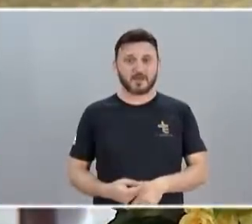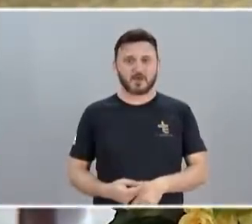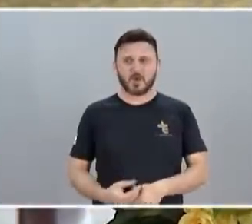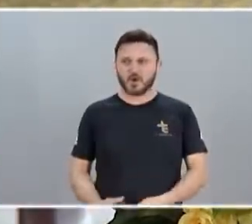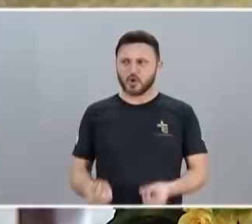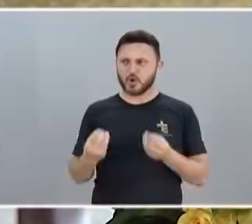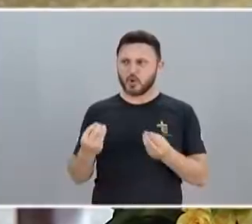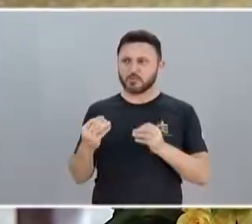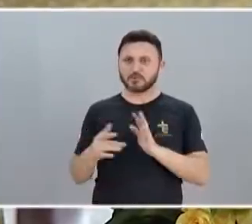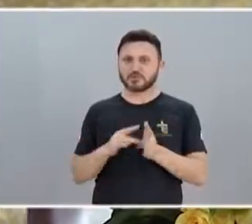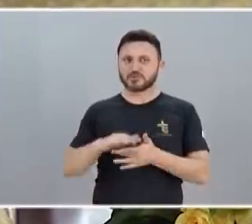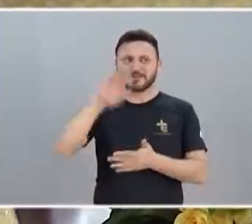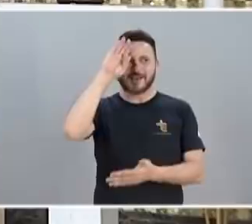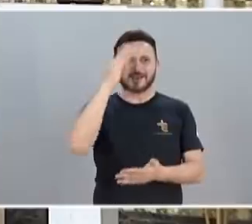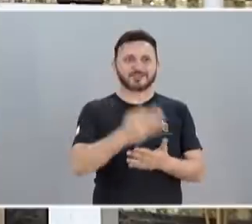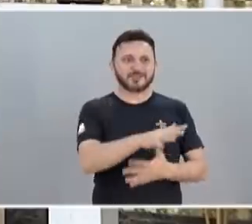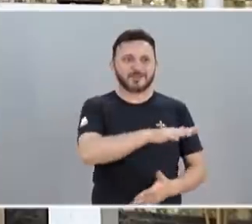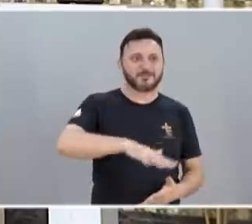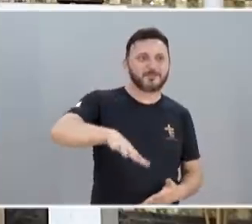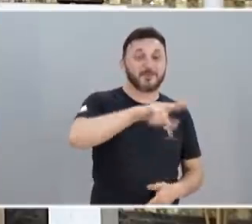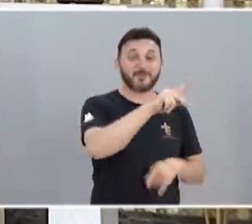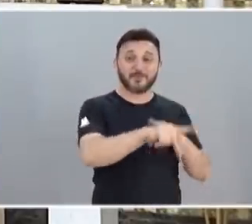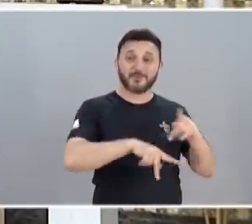Jesus acredita no ser humano.